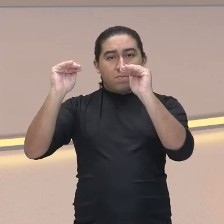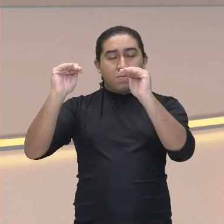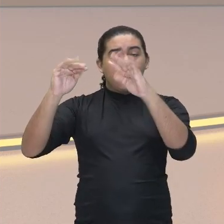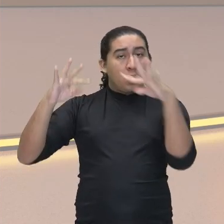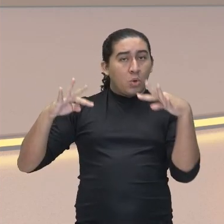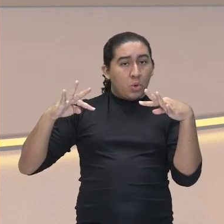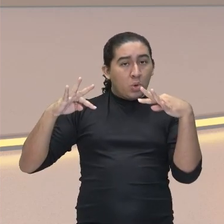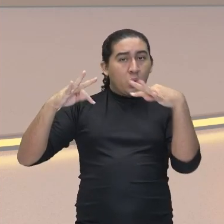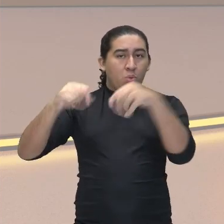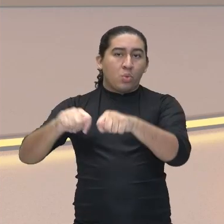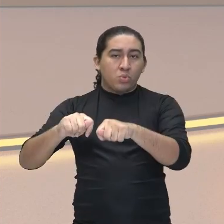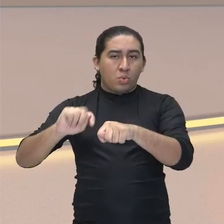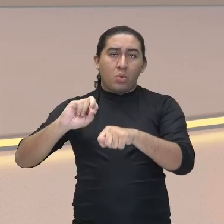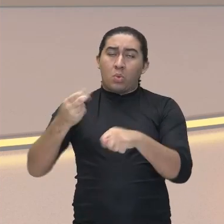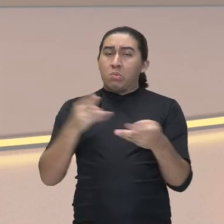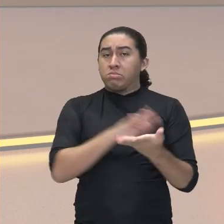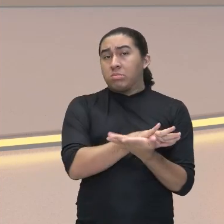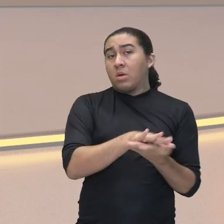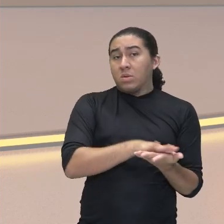todos, ou nenhum.